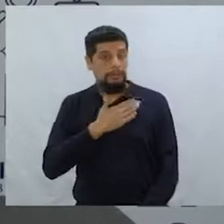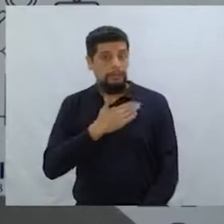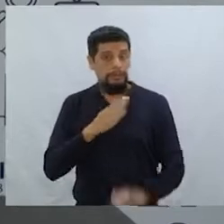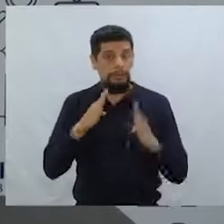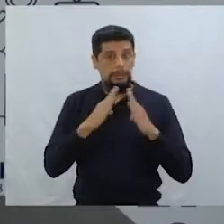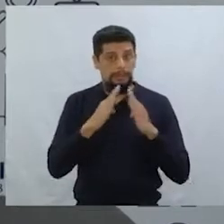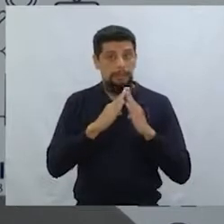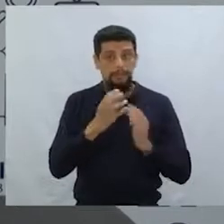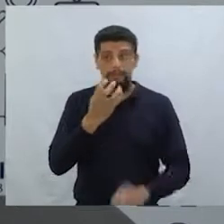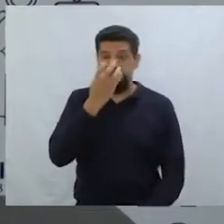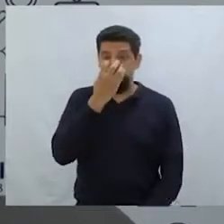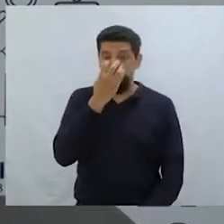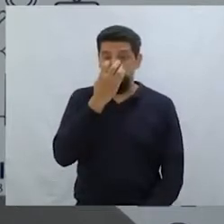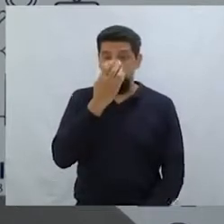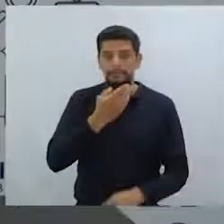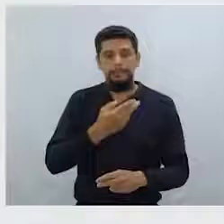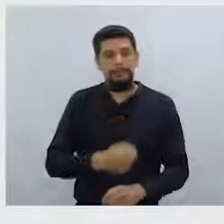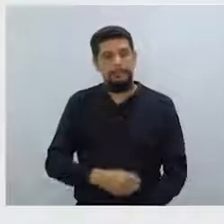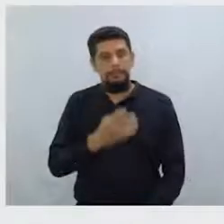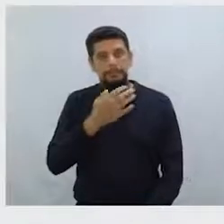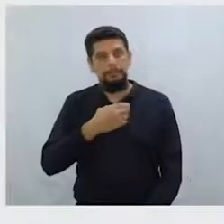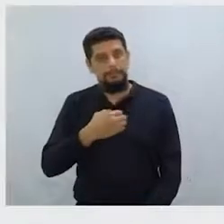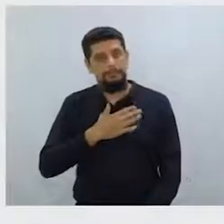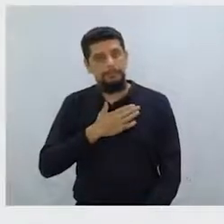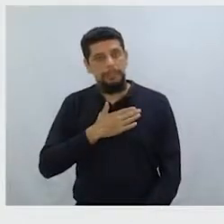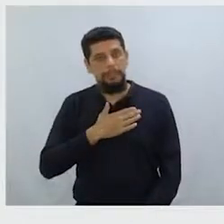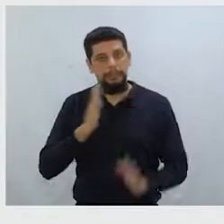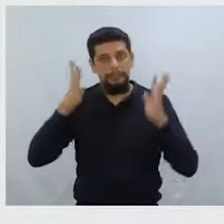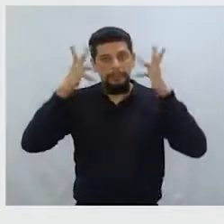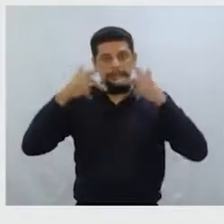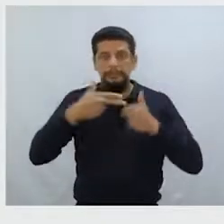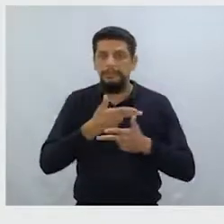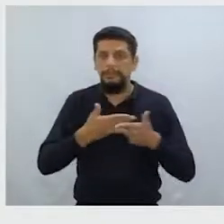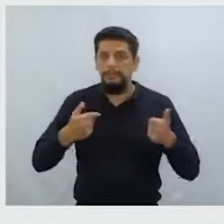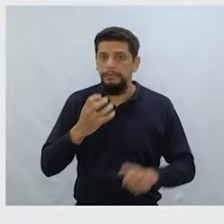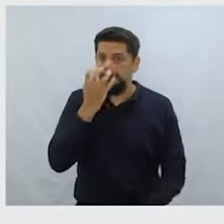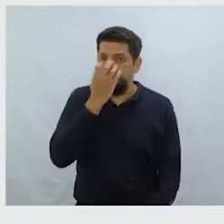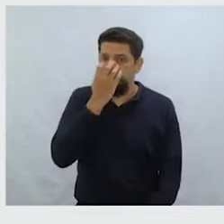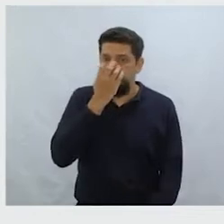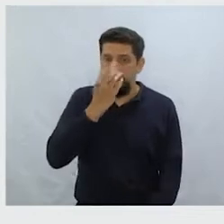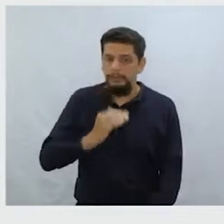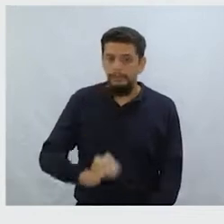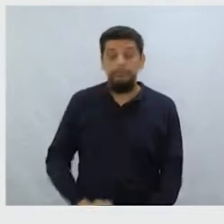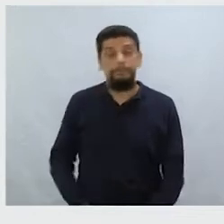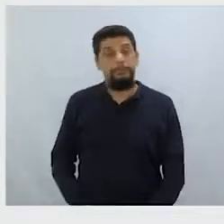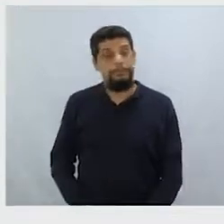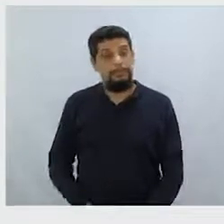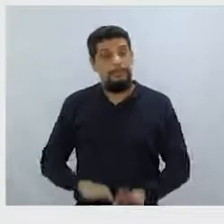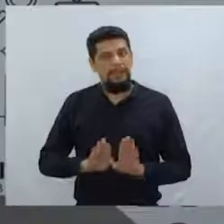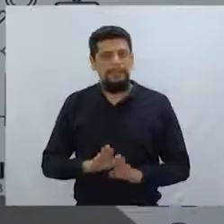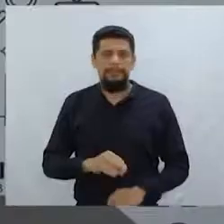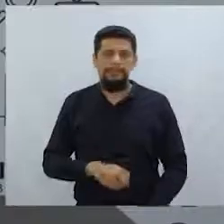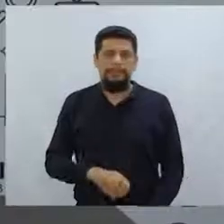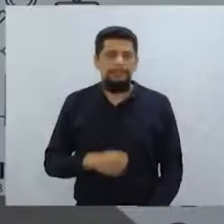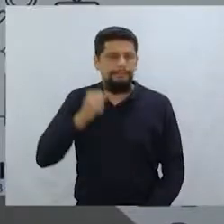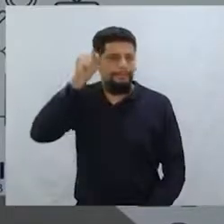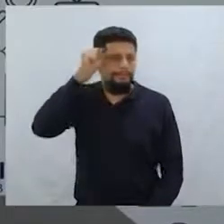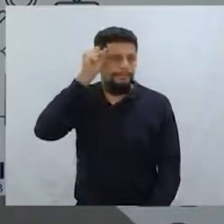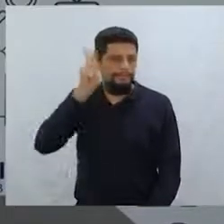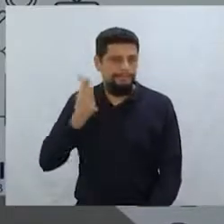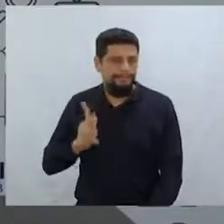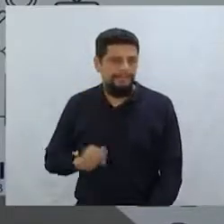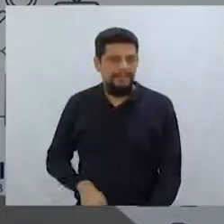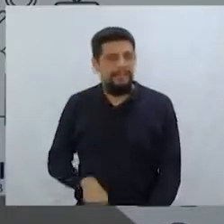casa. O meu animalzinho é um cachorro. Aqui ele tá ainda pequenininho, agora ele tá um pouquinho maior. Mas ele é